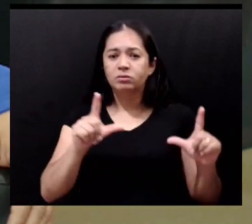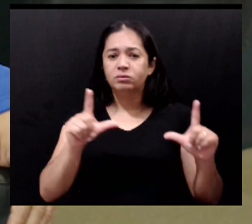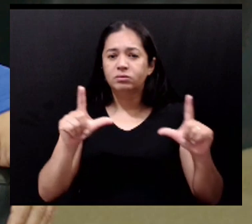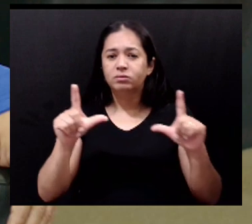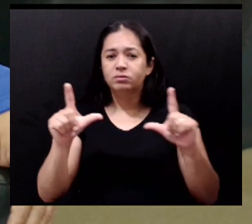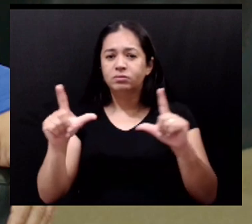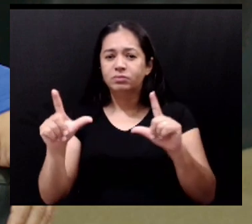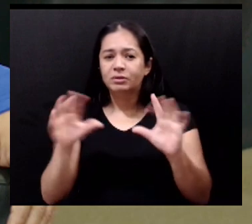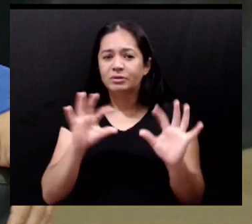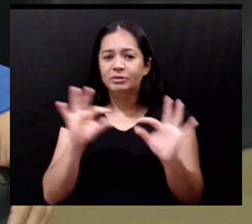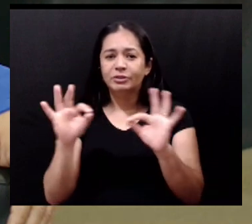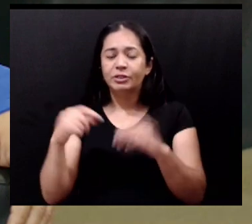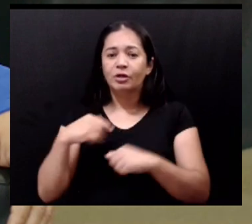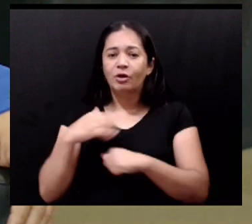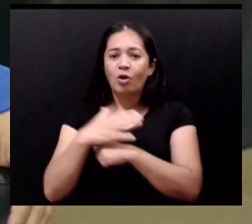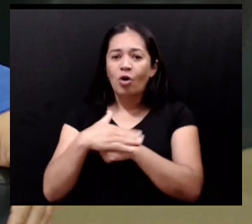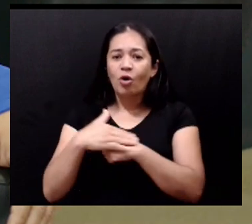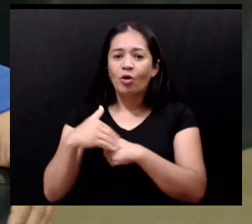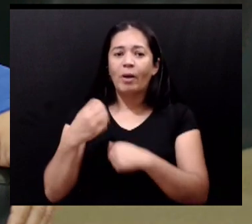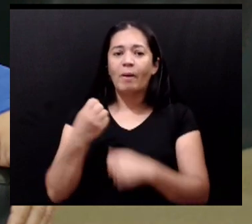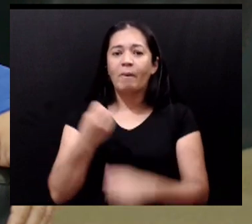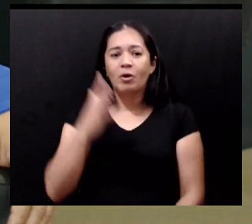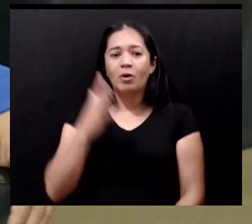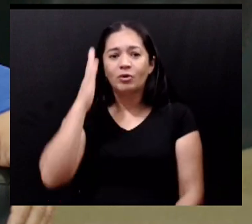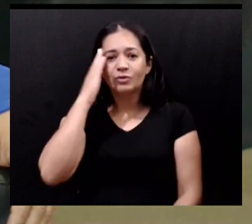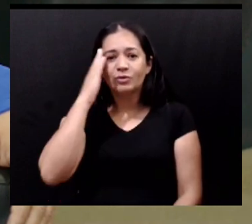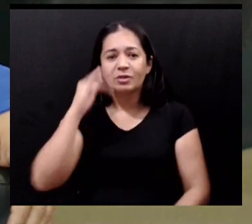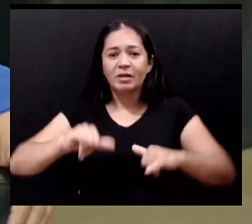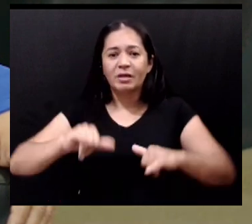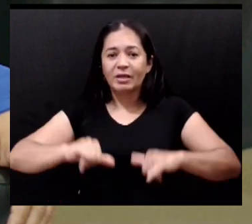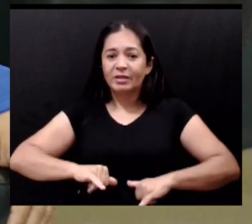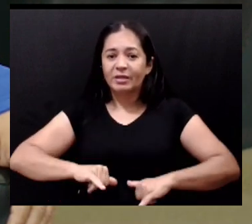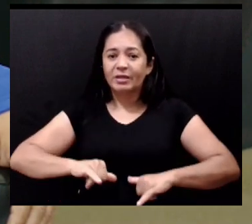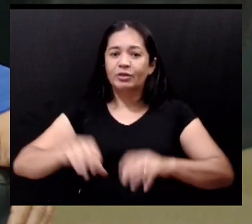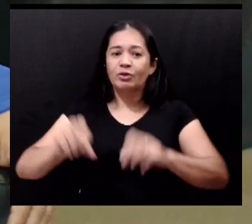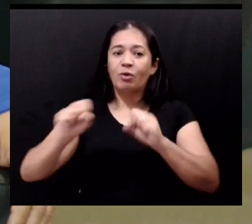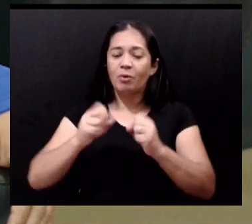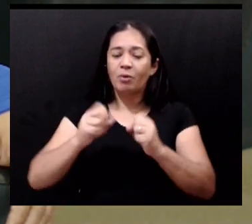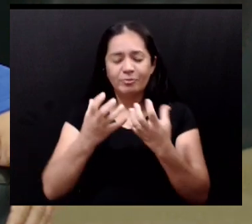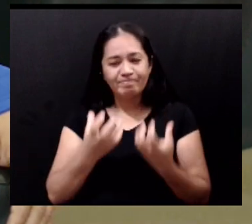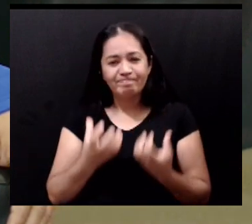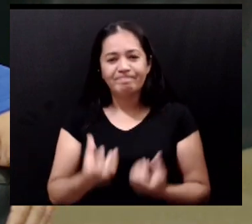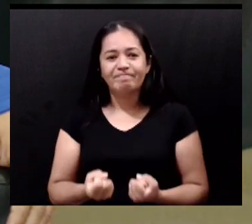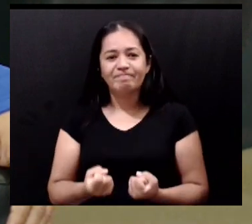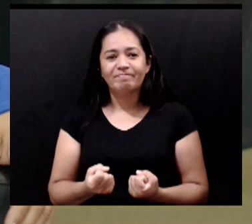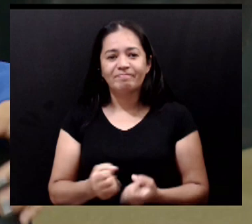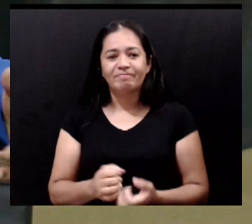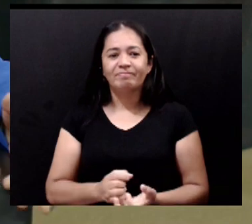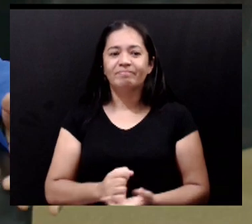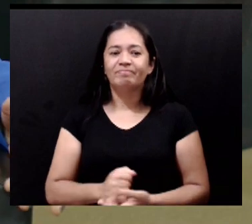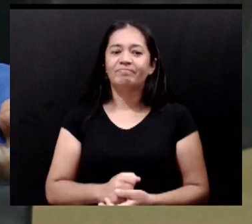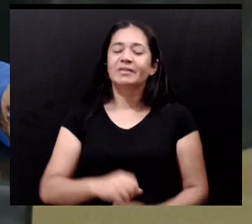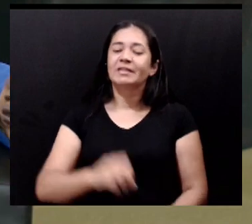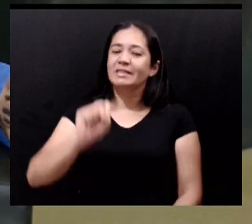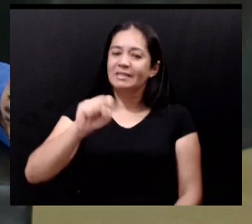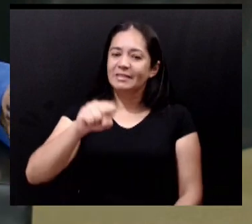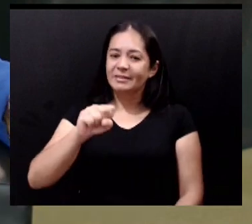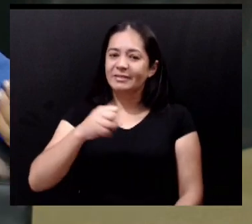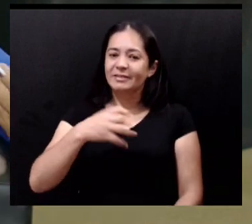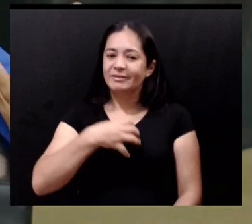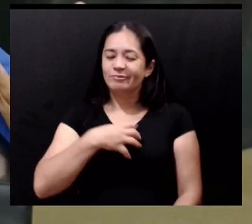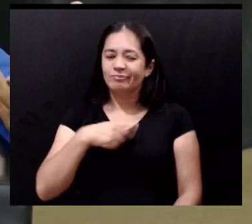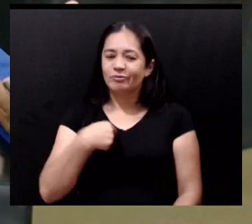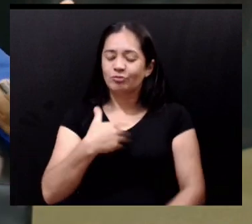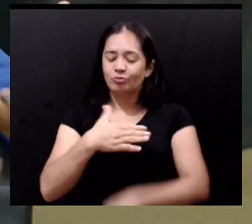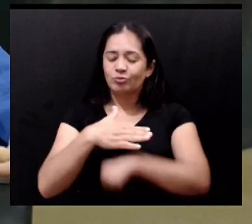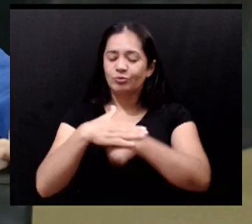É bom saber que a dor pode ser acolhida. Ana, sinta o nosso carinho,